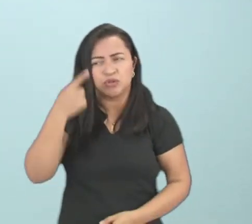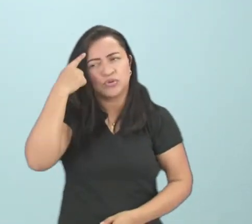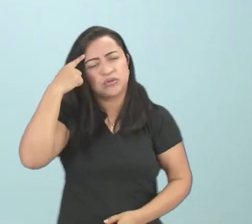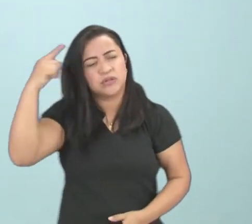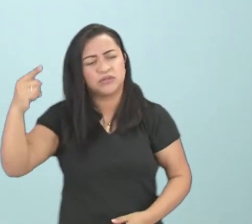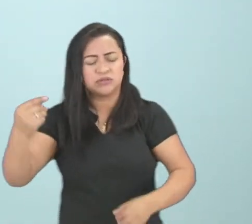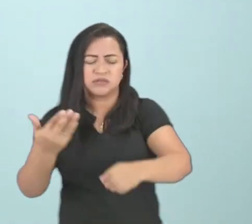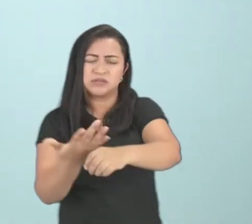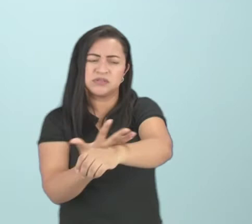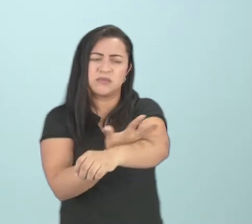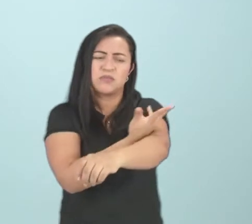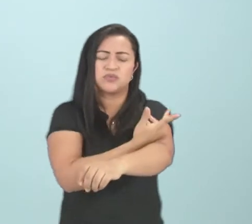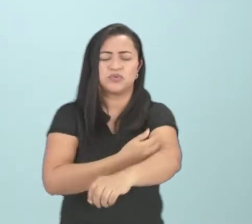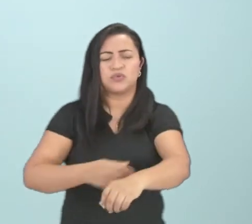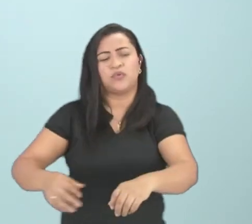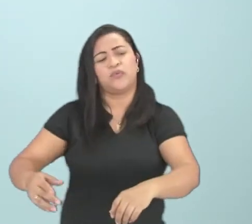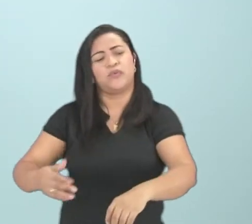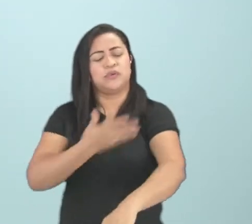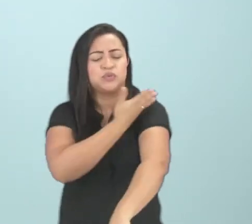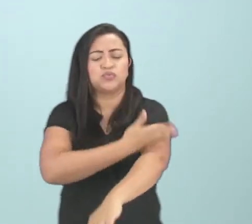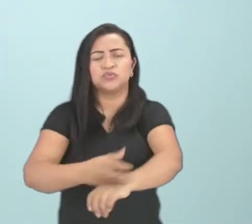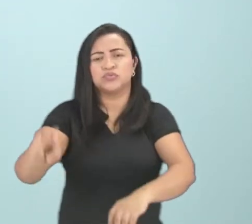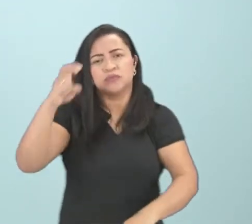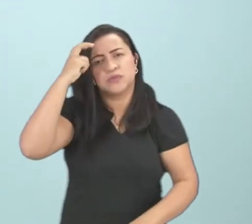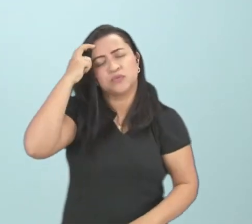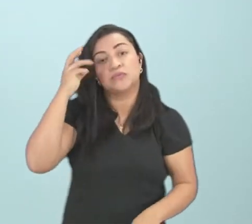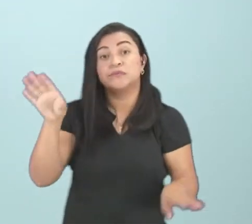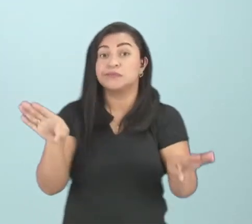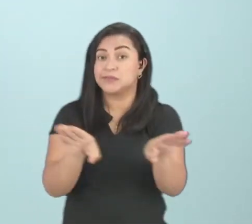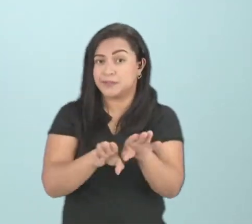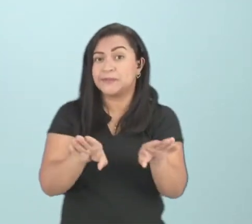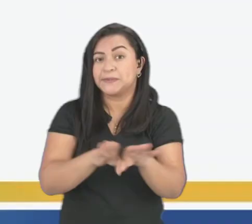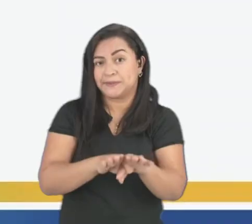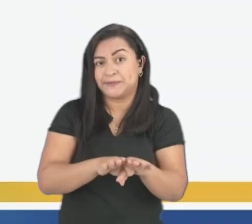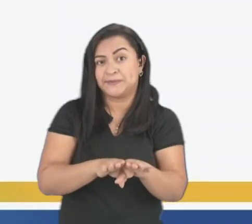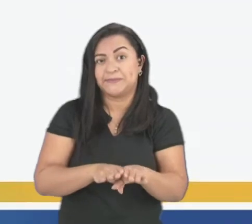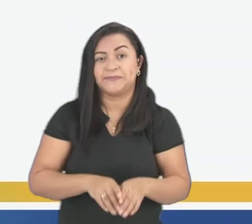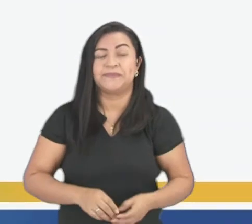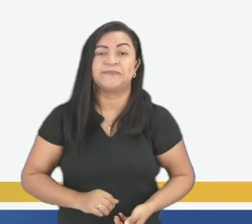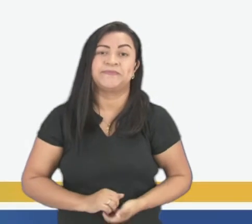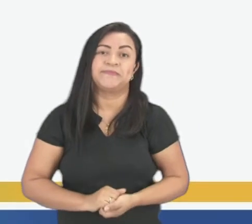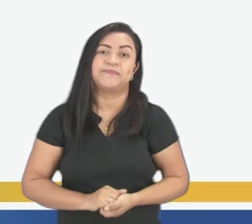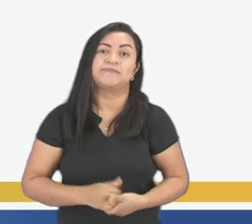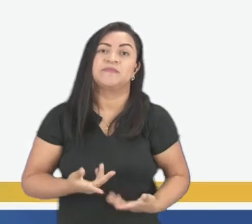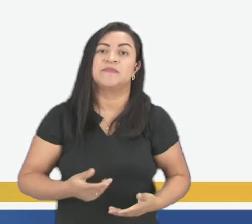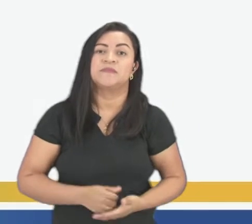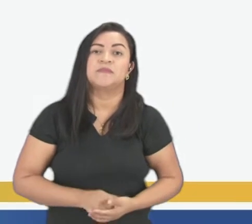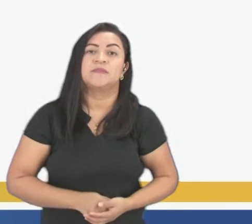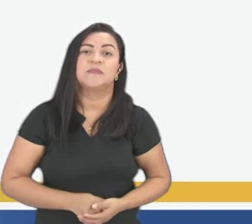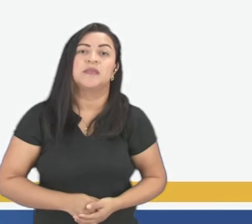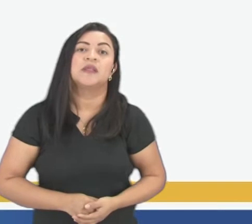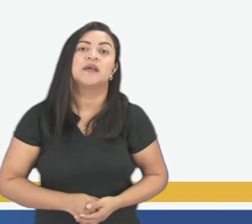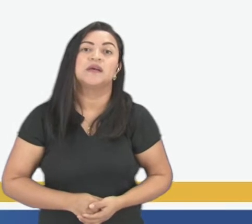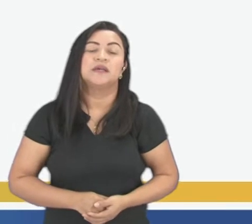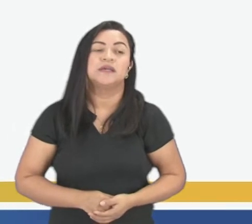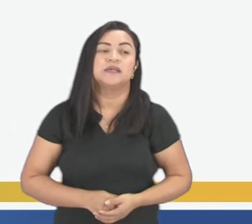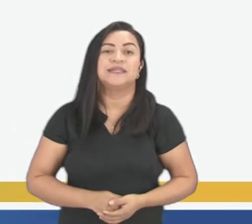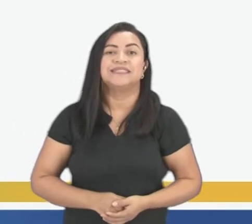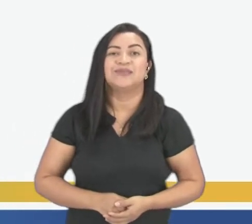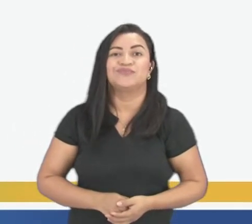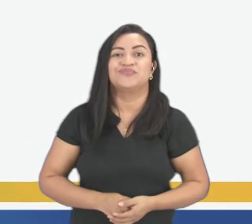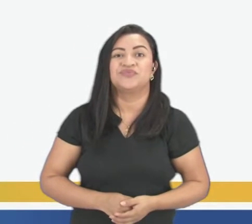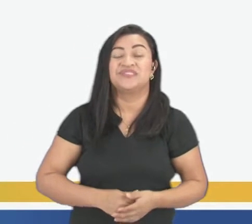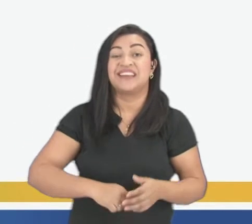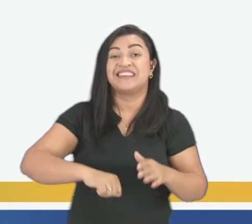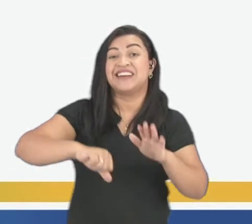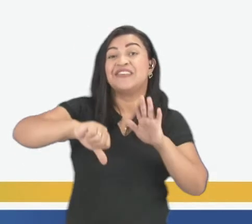emotivas, emocionais, culturais, religiosas. Tudo bem? Então a violação dos direitos da criança é um outro